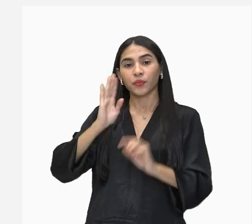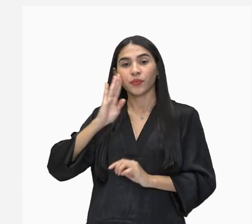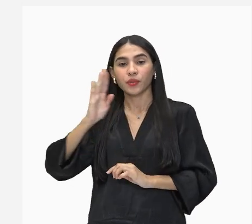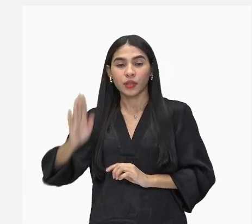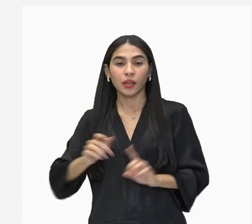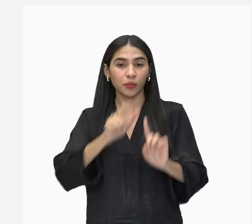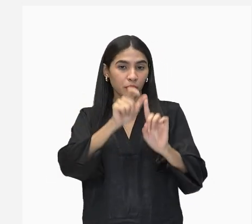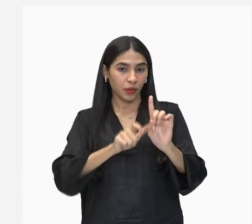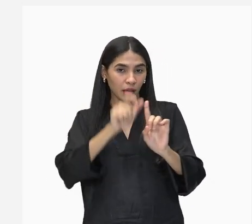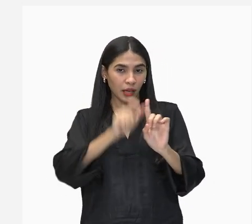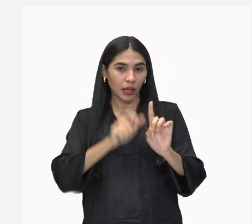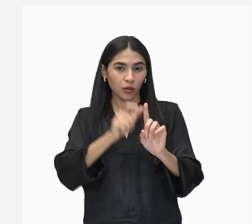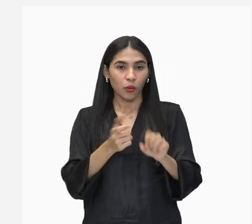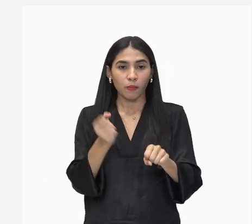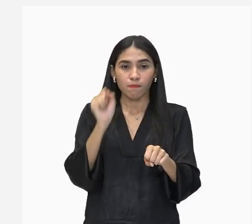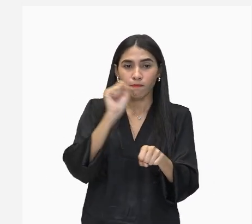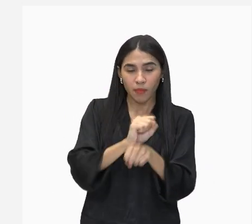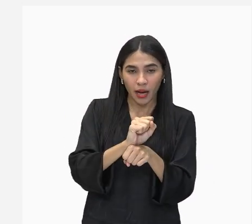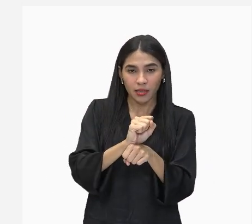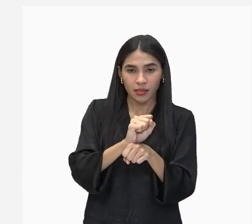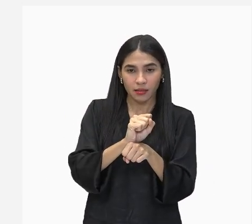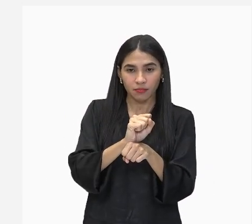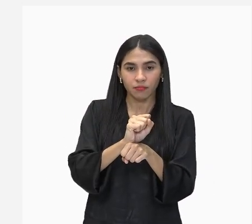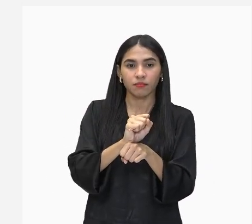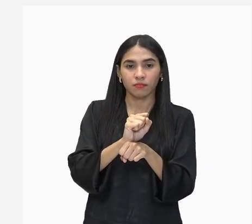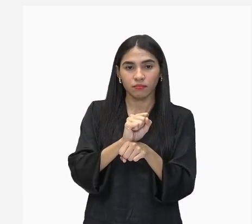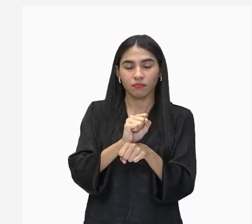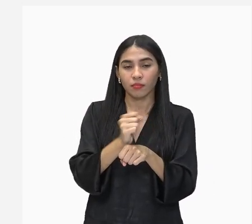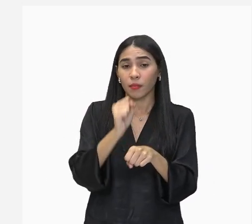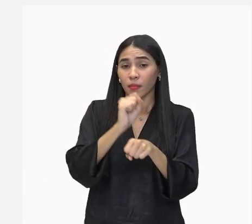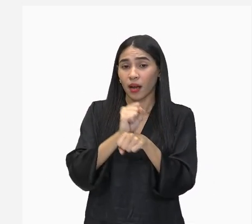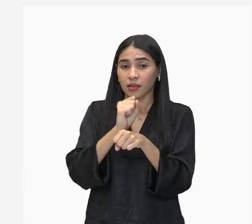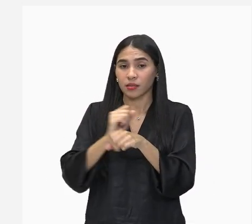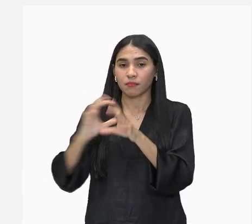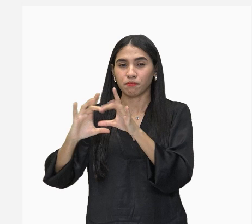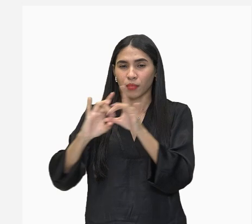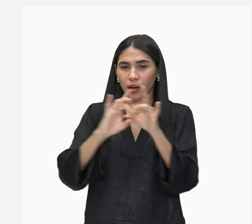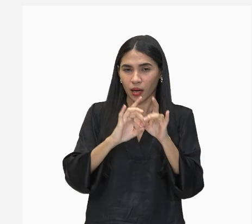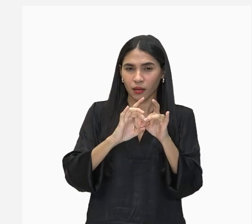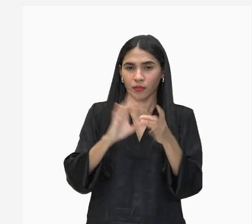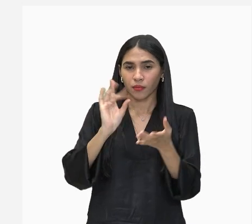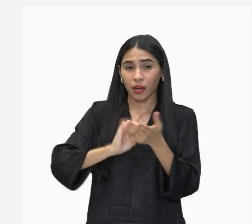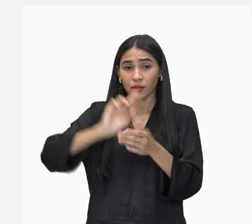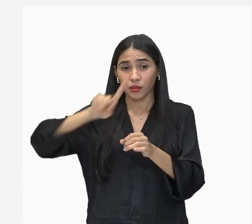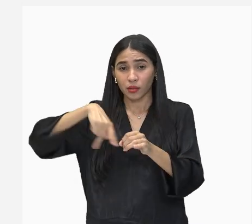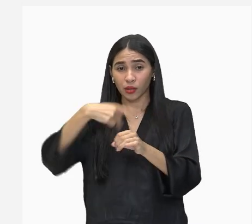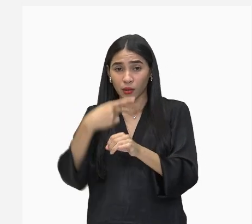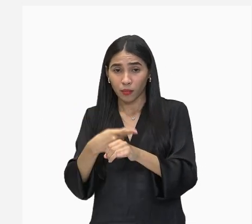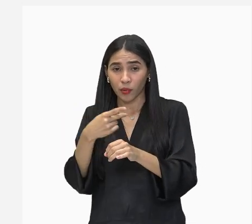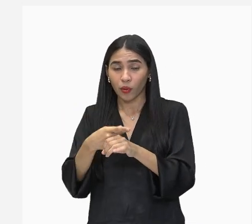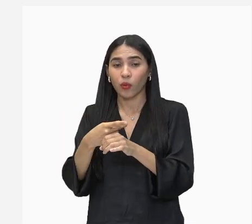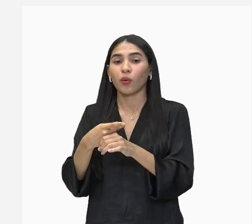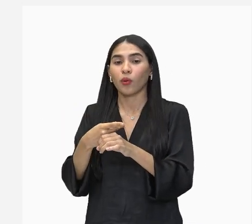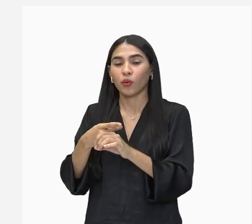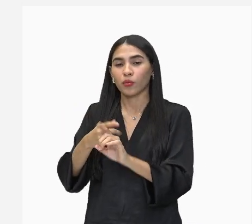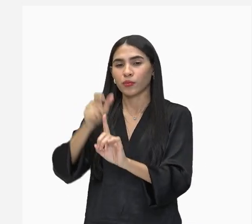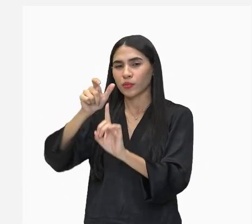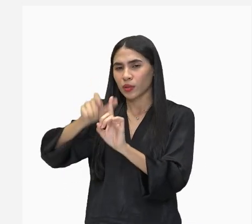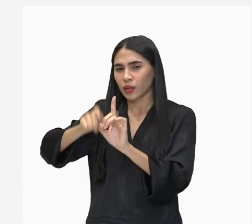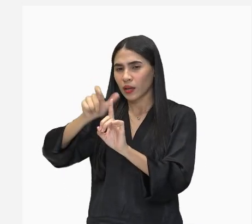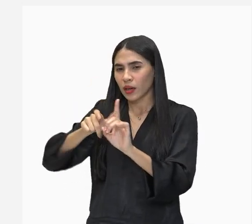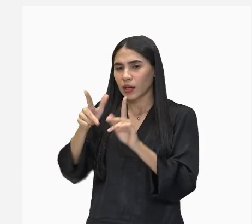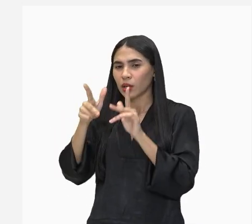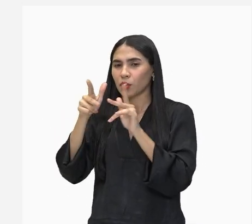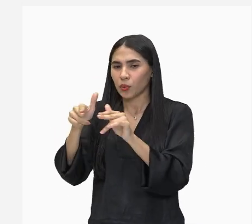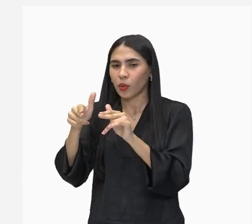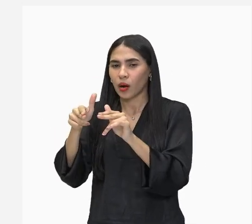o narrador dá uma pausa na sua narração, no seu contar dos fatos, e passa a citar fielmente a